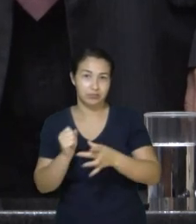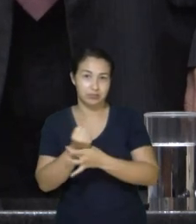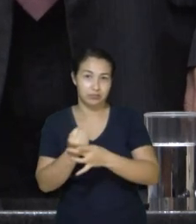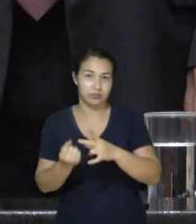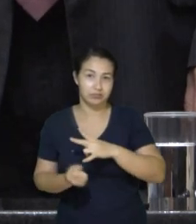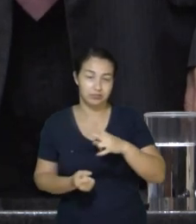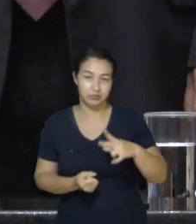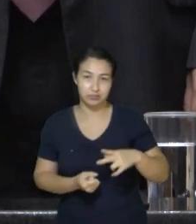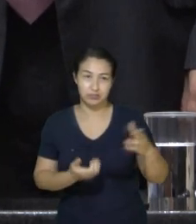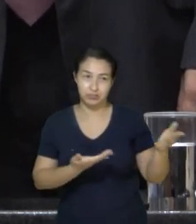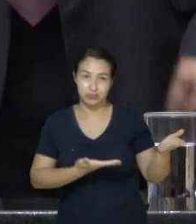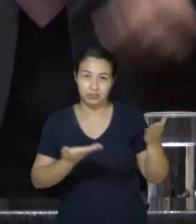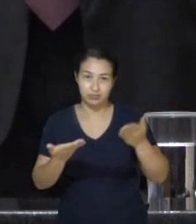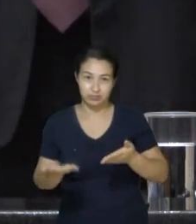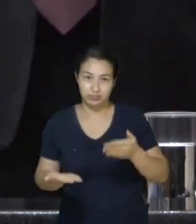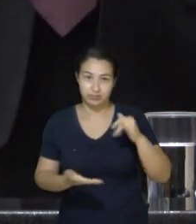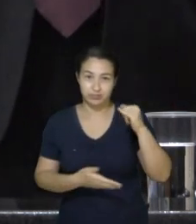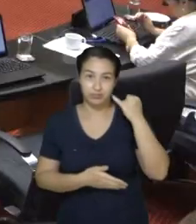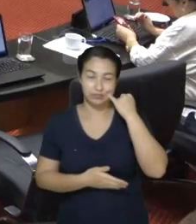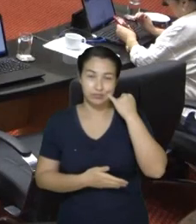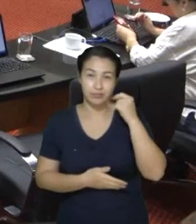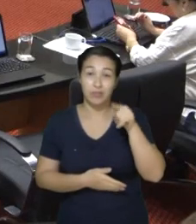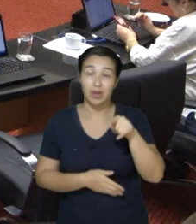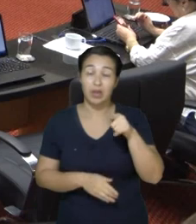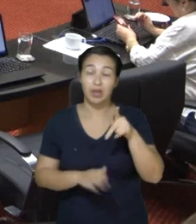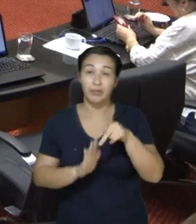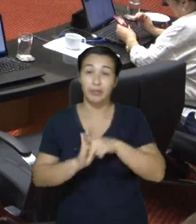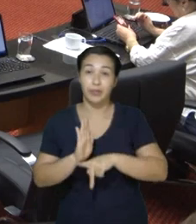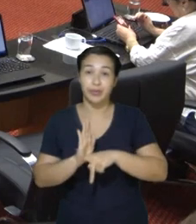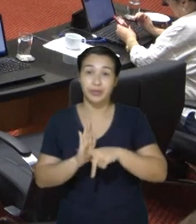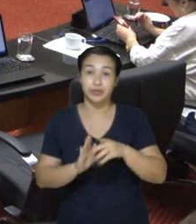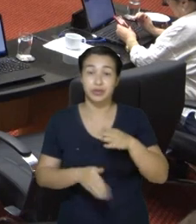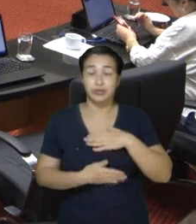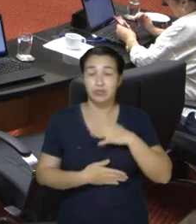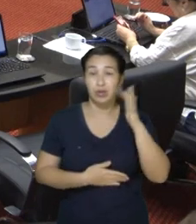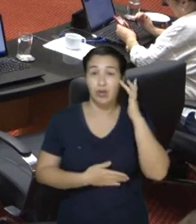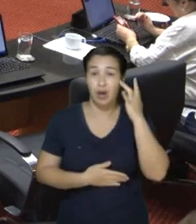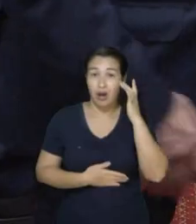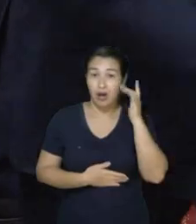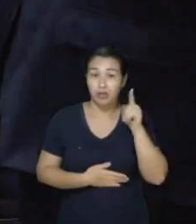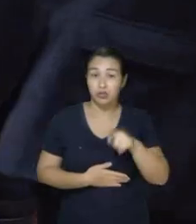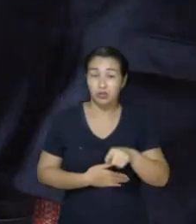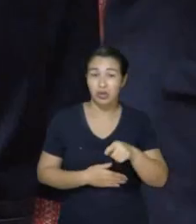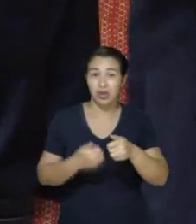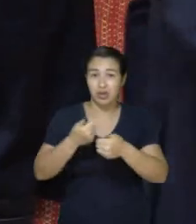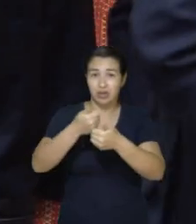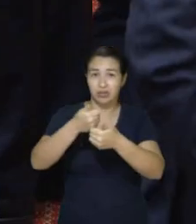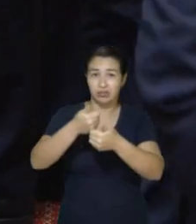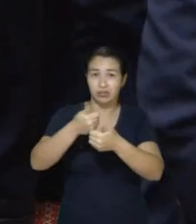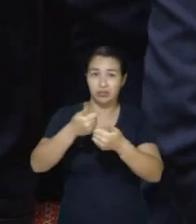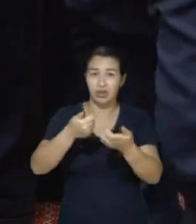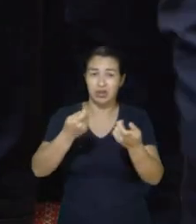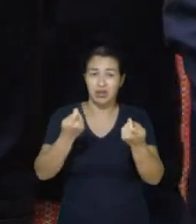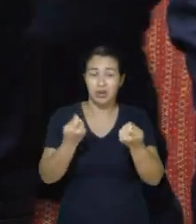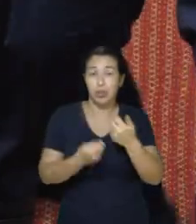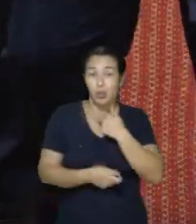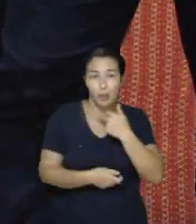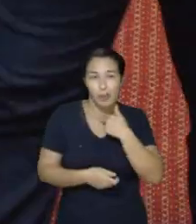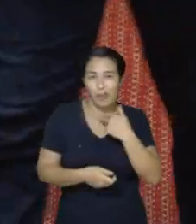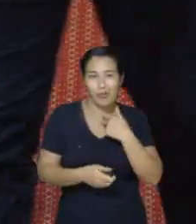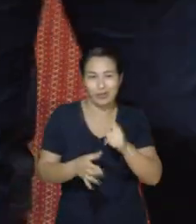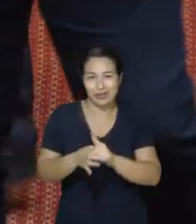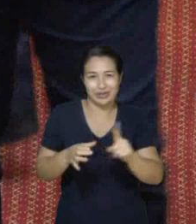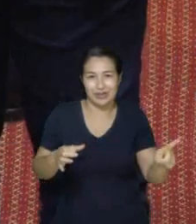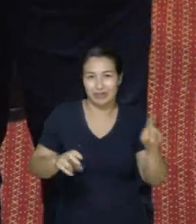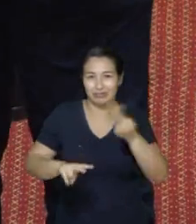o autor, deputado Gessé Lopes. Esse é um projeto que, né, para mim, esse tal do indulto nem deveria existir. Mas já que existe,